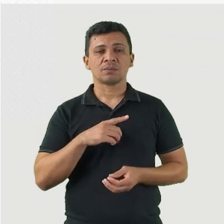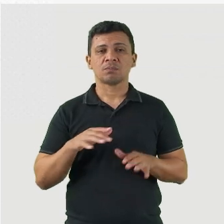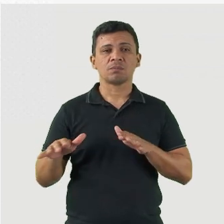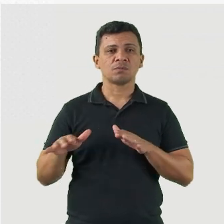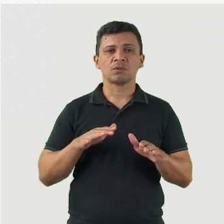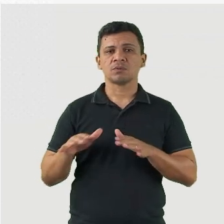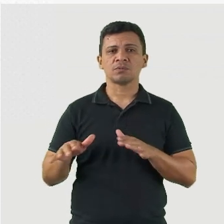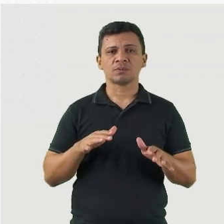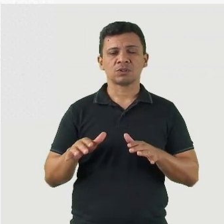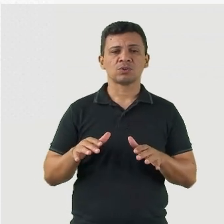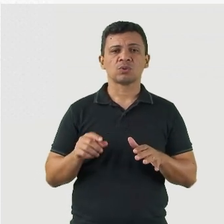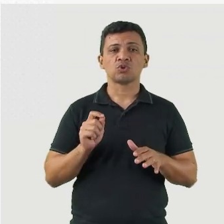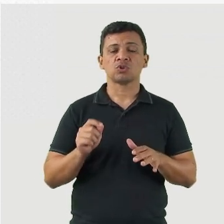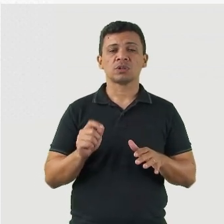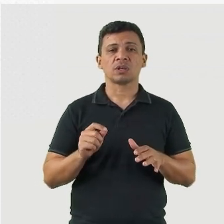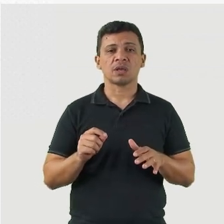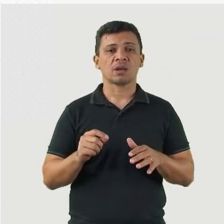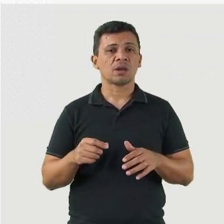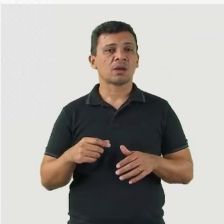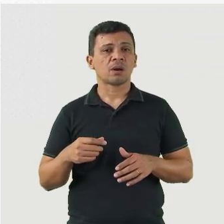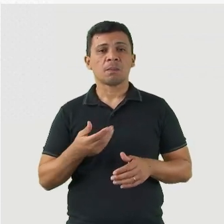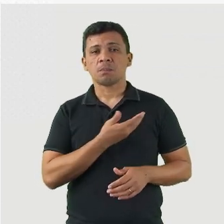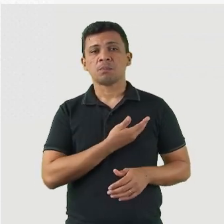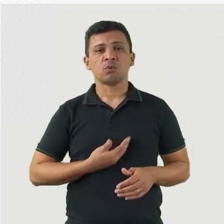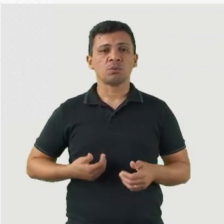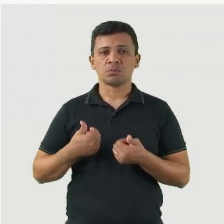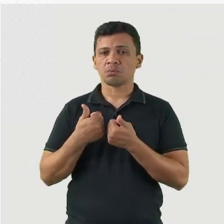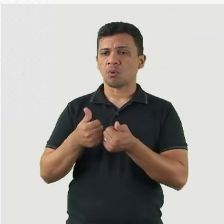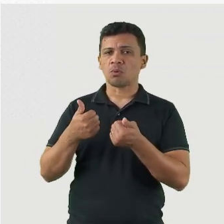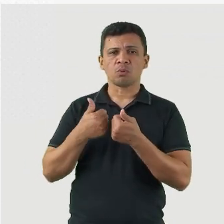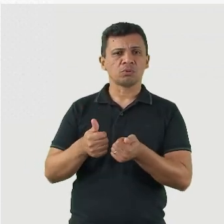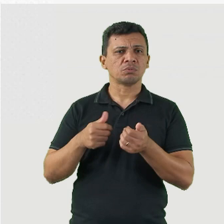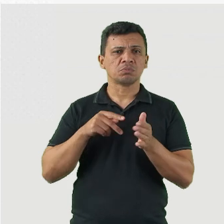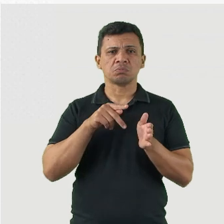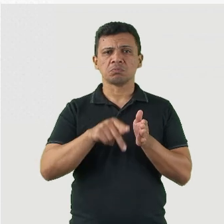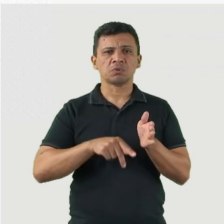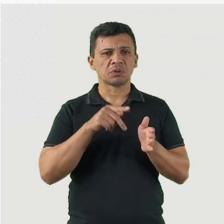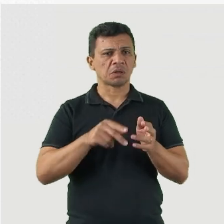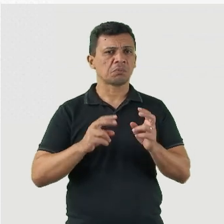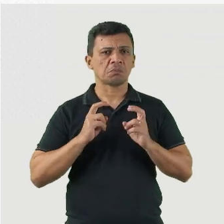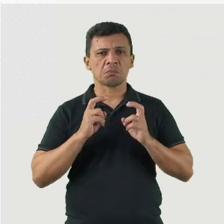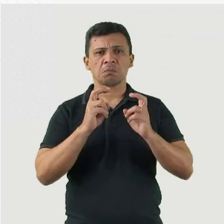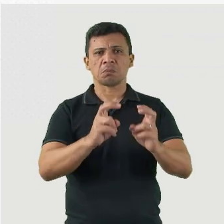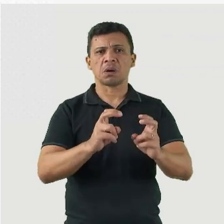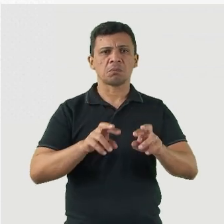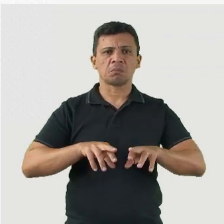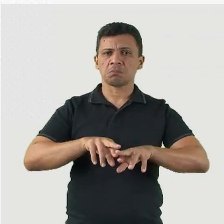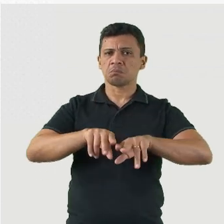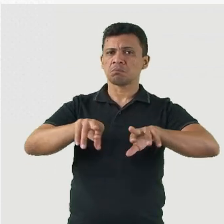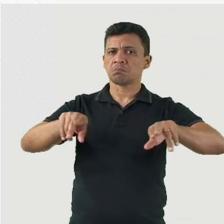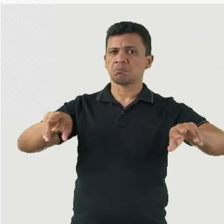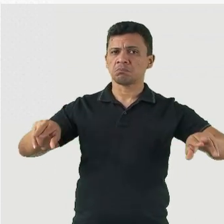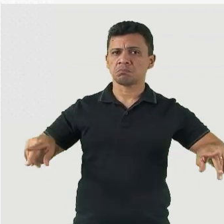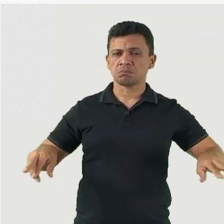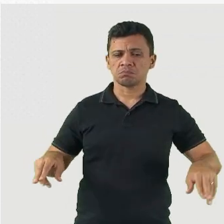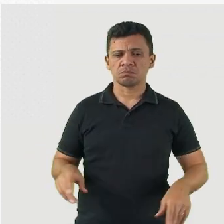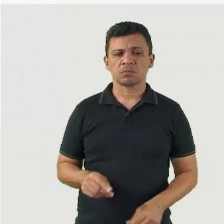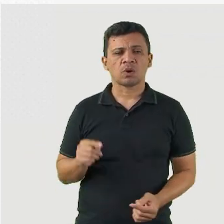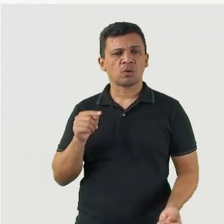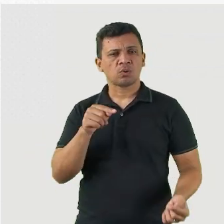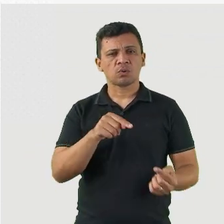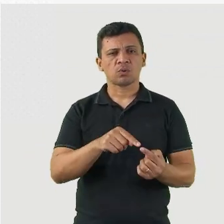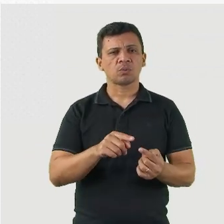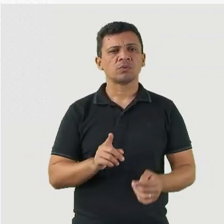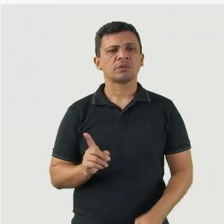transportation, transporte público. E o nosso objetivo é describe daily